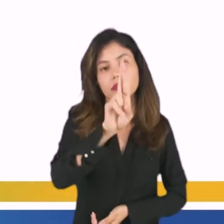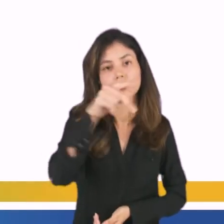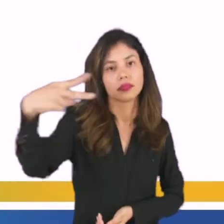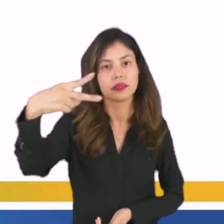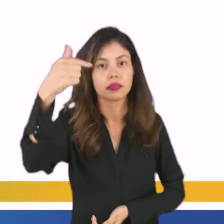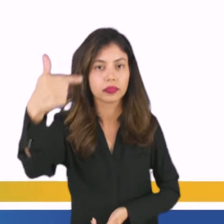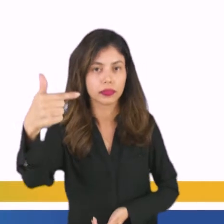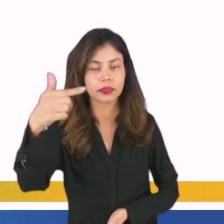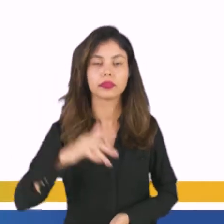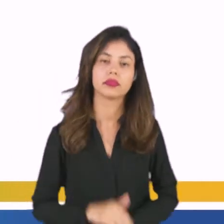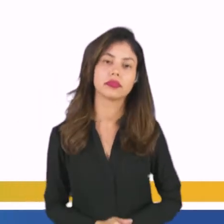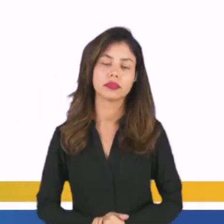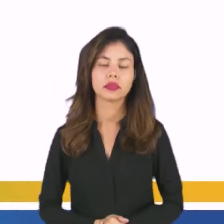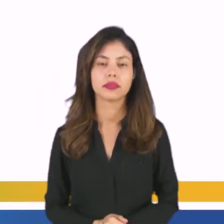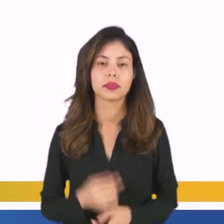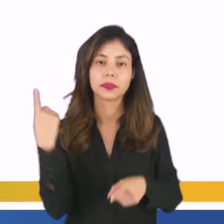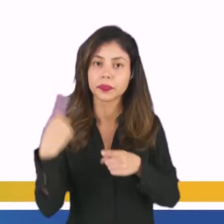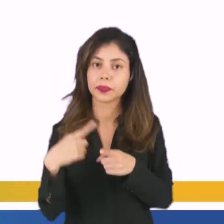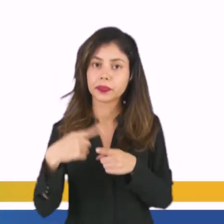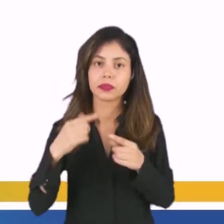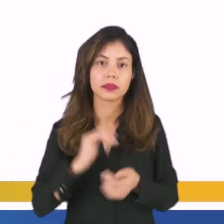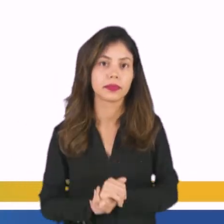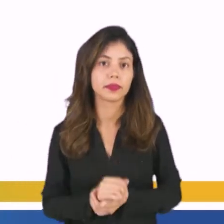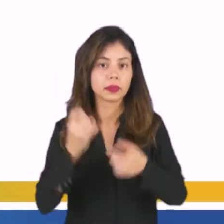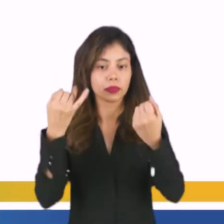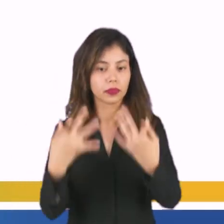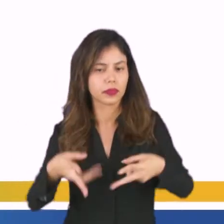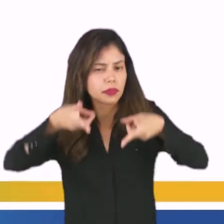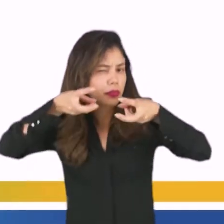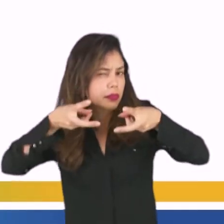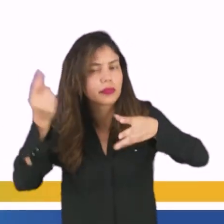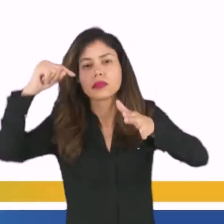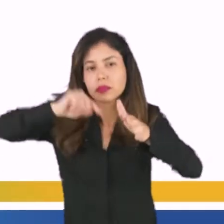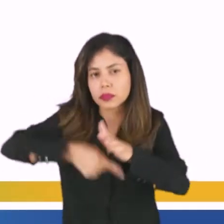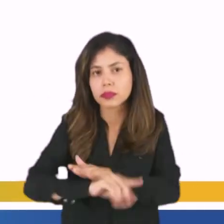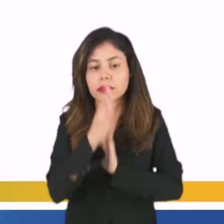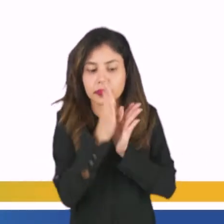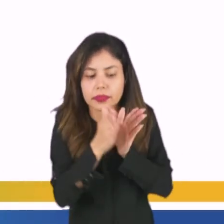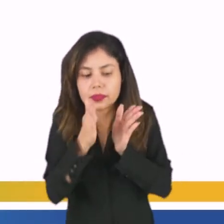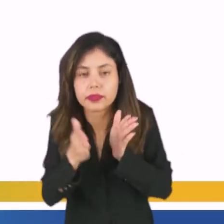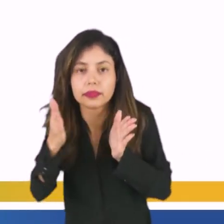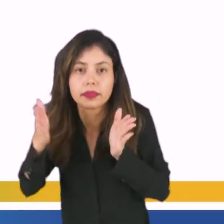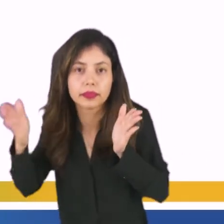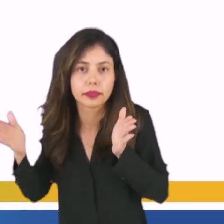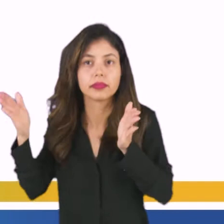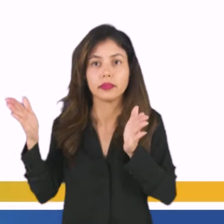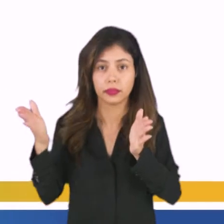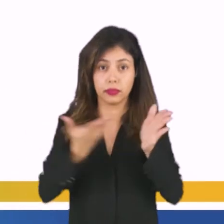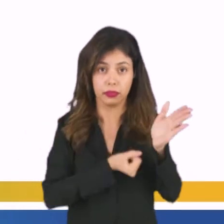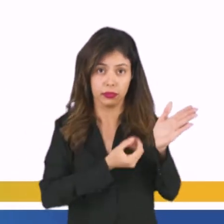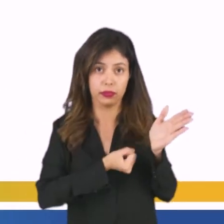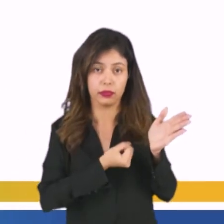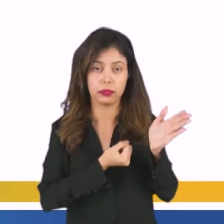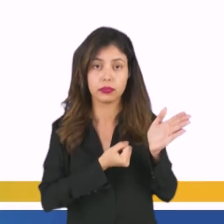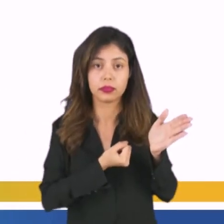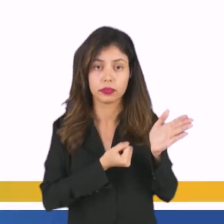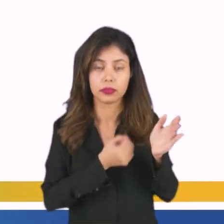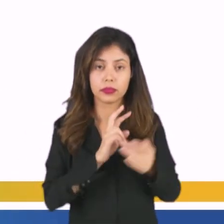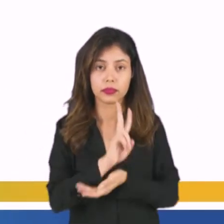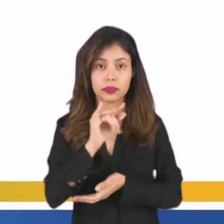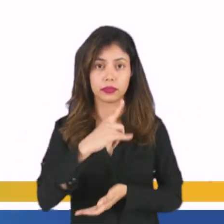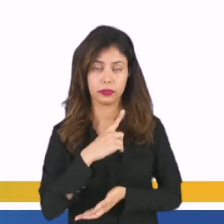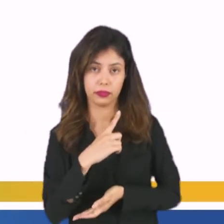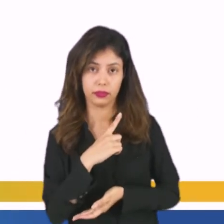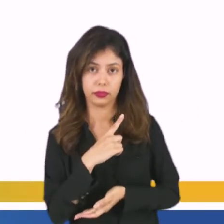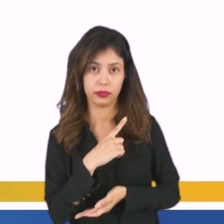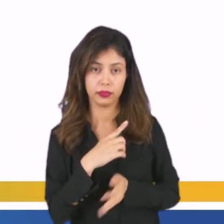uma razão 2. Por quê, gente? Vocês vão perceber que dentro dessa sequência numérica, nós vamos